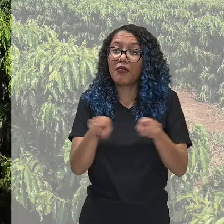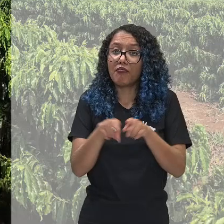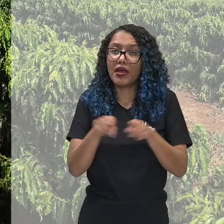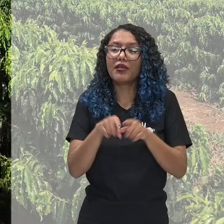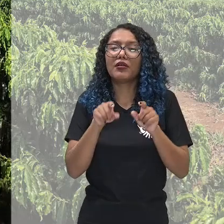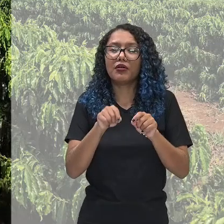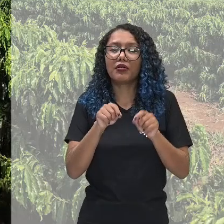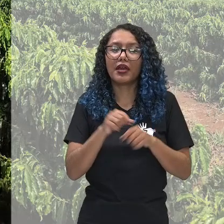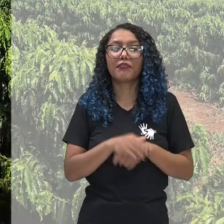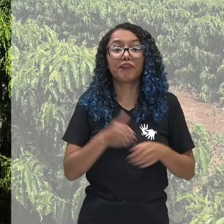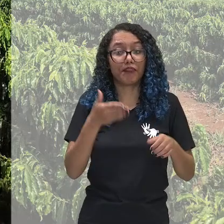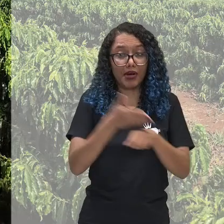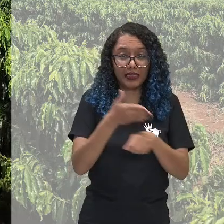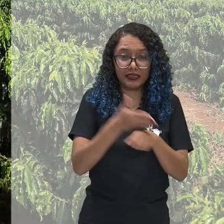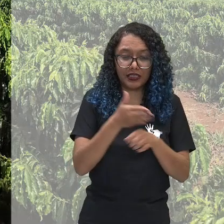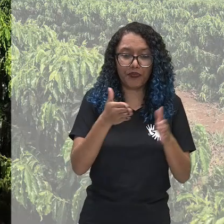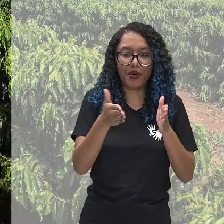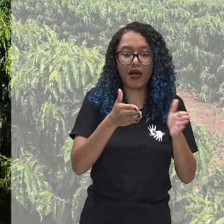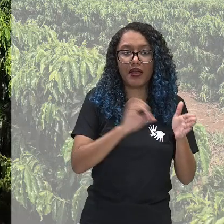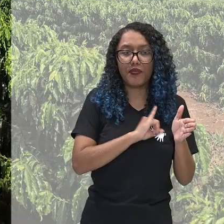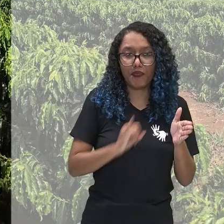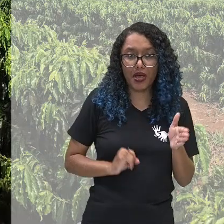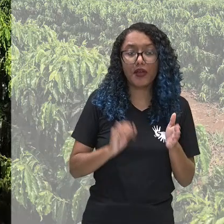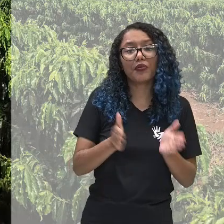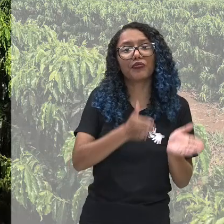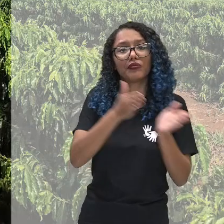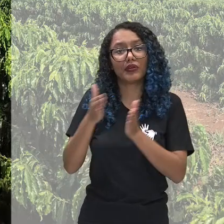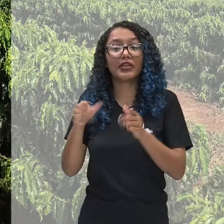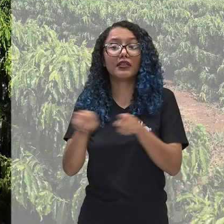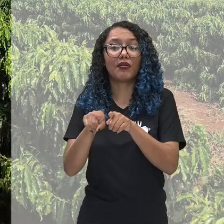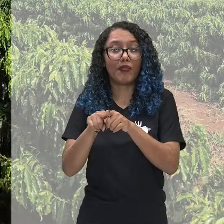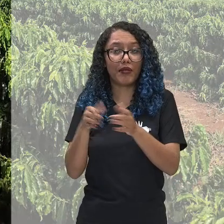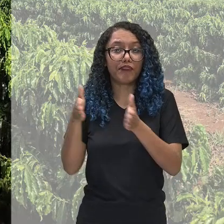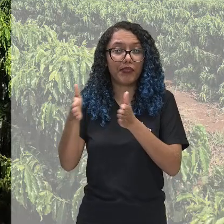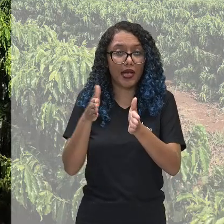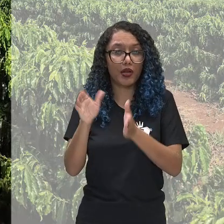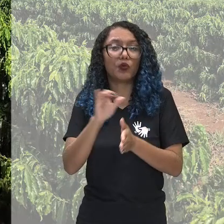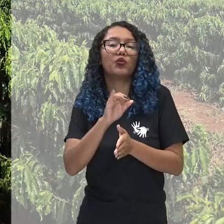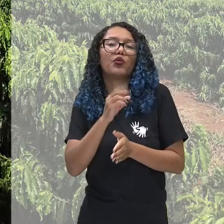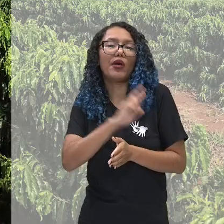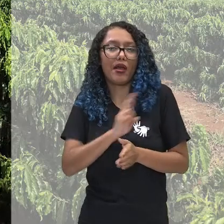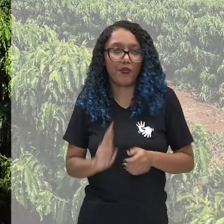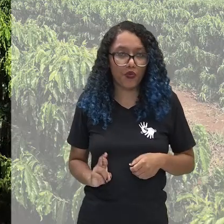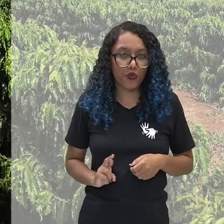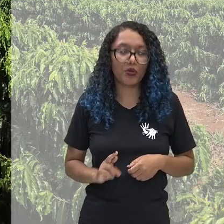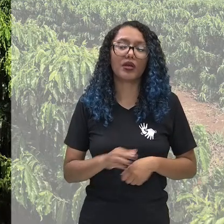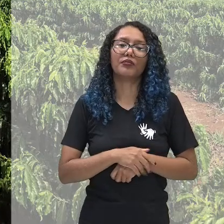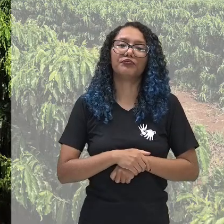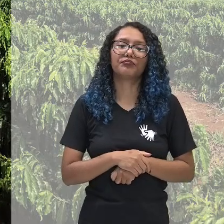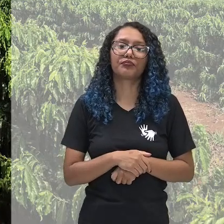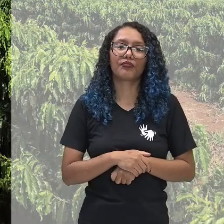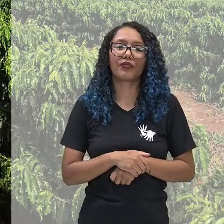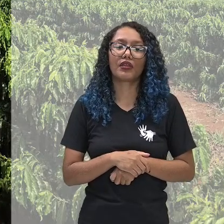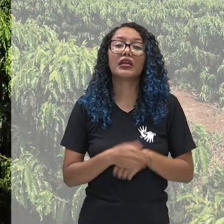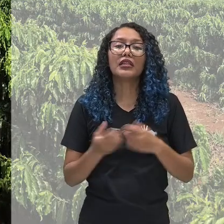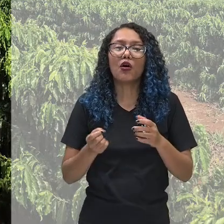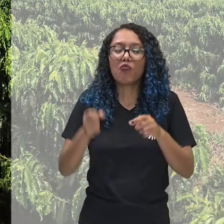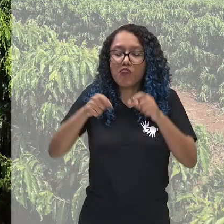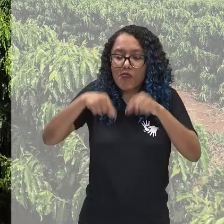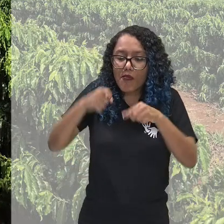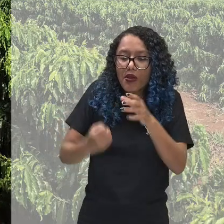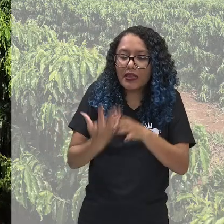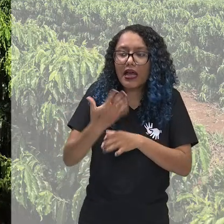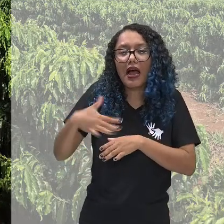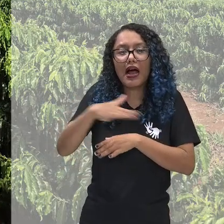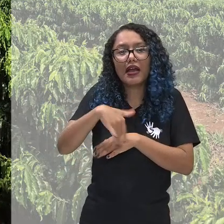republicano. Voltando ao café, tá, gente? Ele foi implantado primeiramente ali nas áreas fluminenses do Rio de Janeiro, só